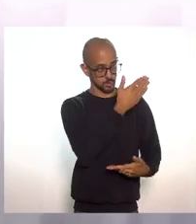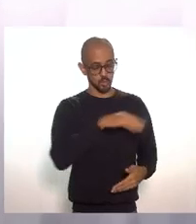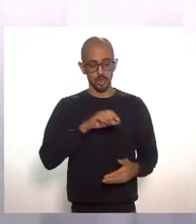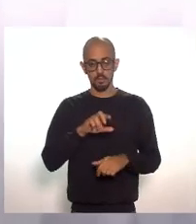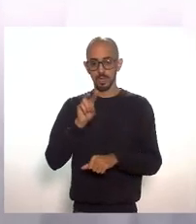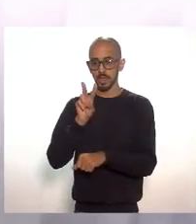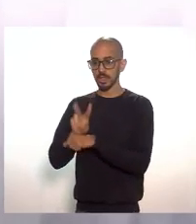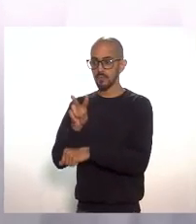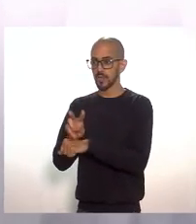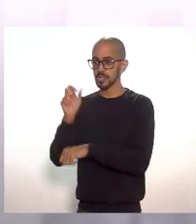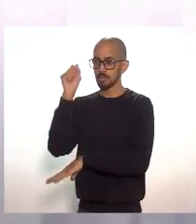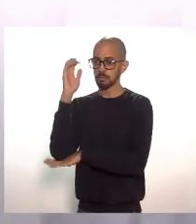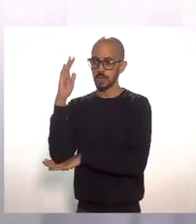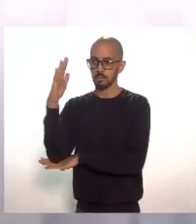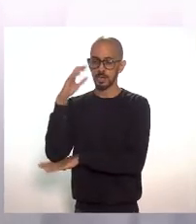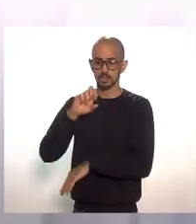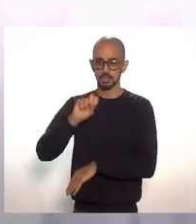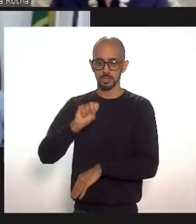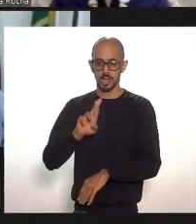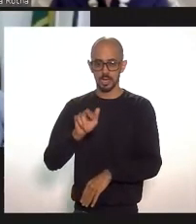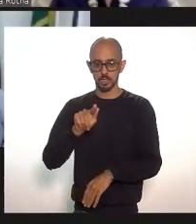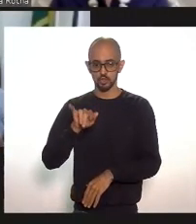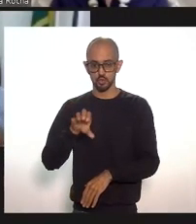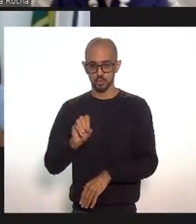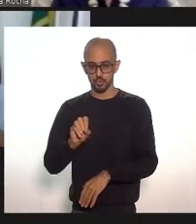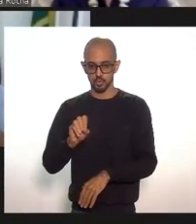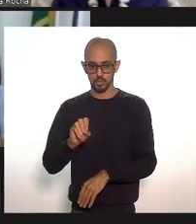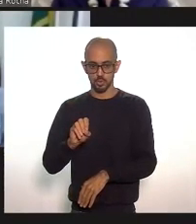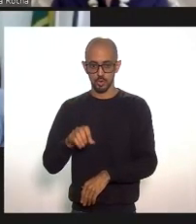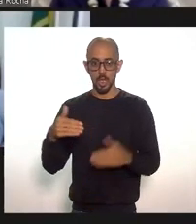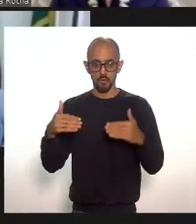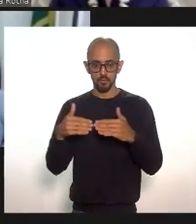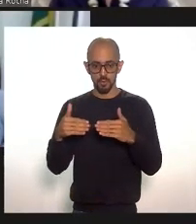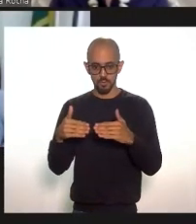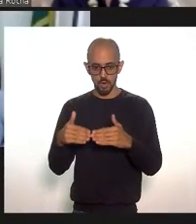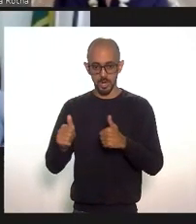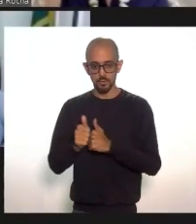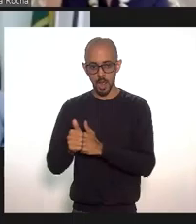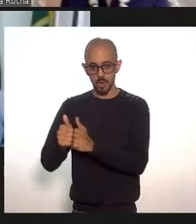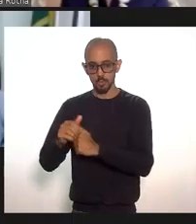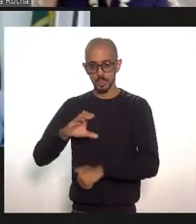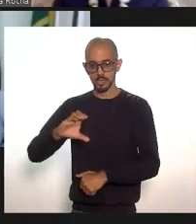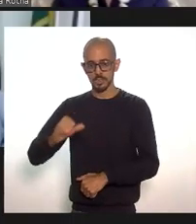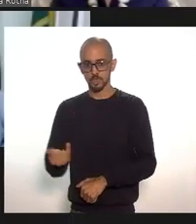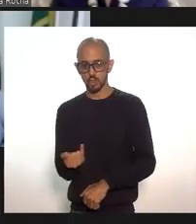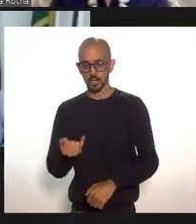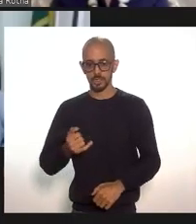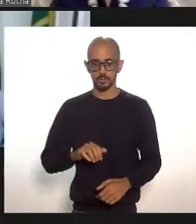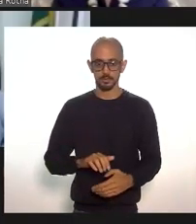ambiente, deputado Sérgio Fernandes. Favorável à companhia CCJ, presidente.